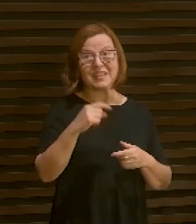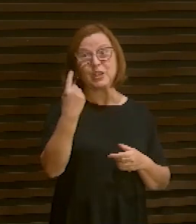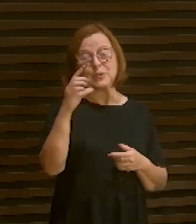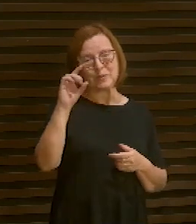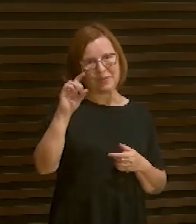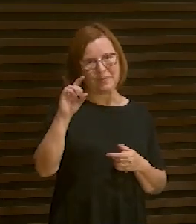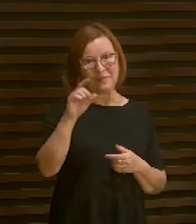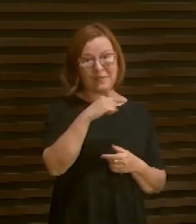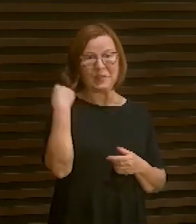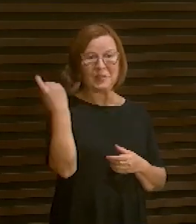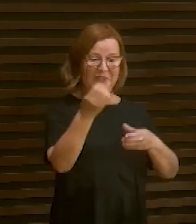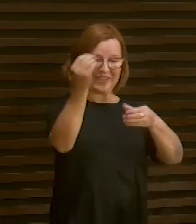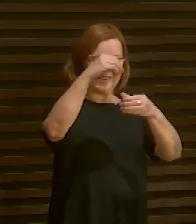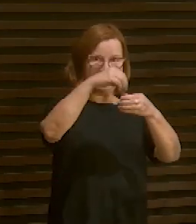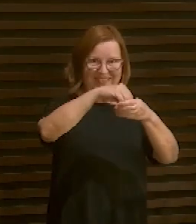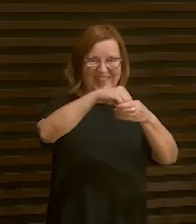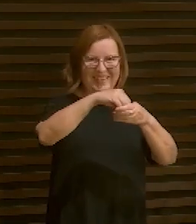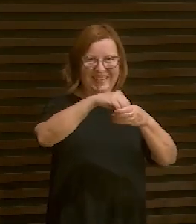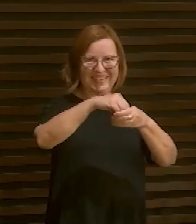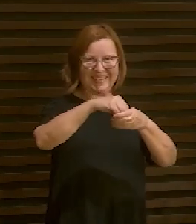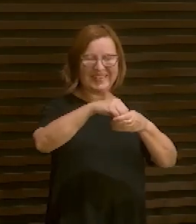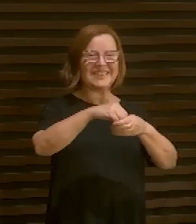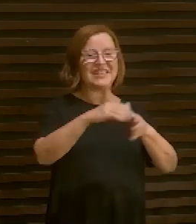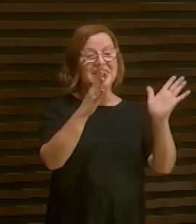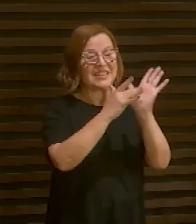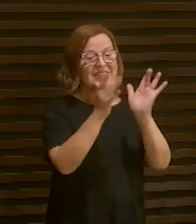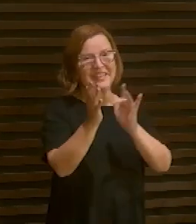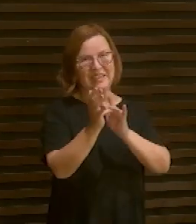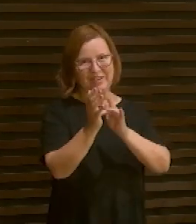Nós estávamos incluídos nele, numa relação